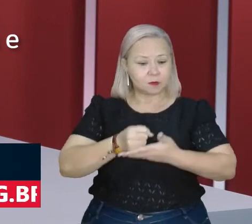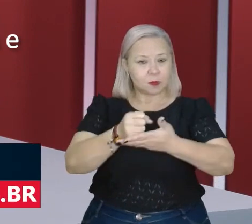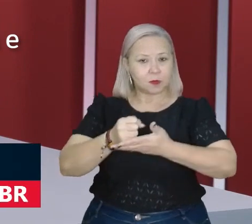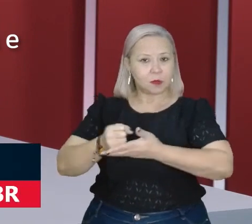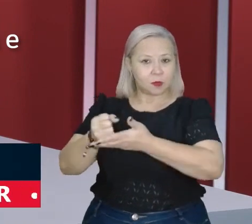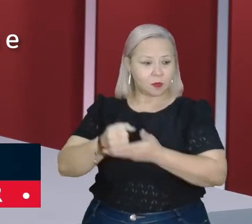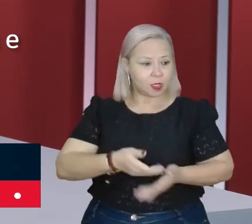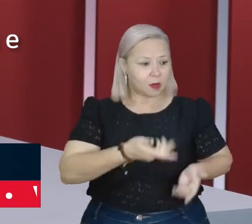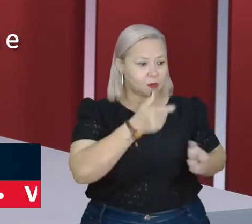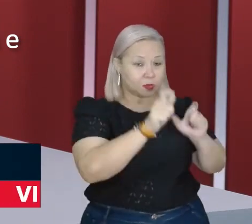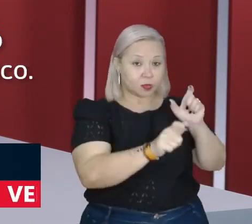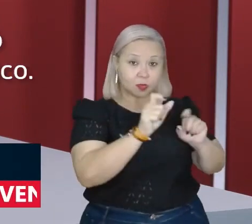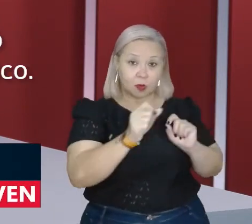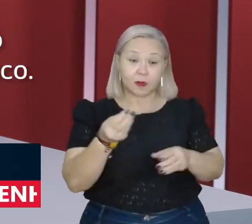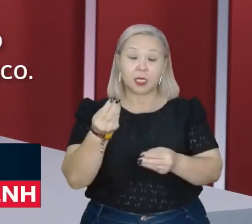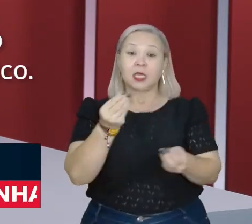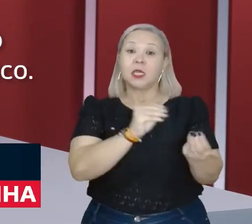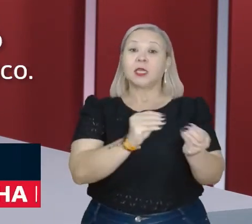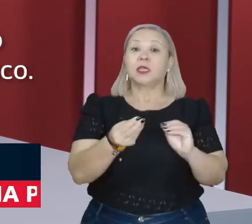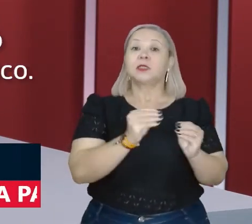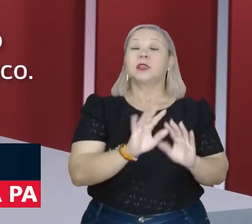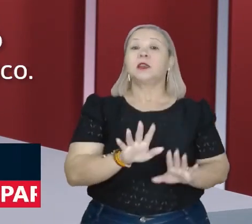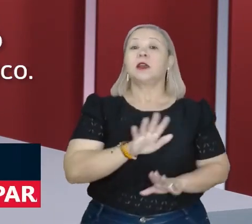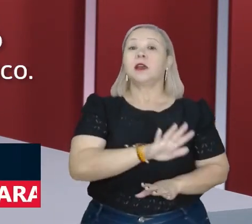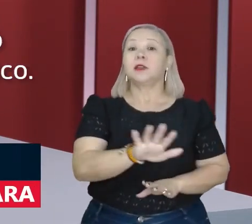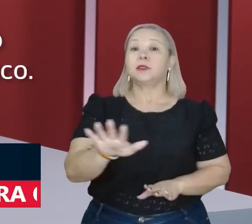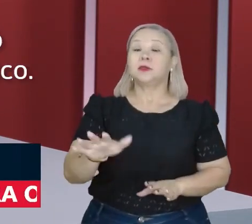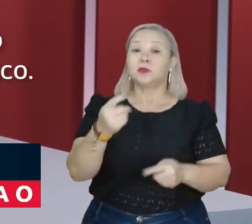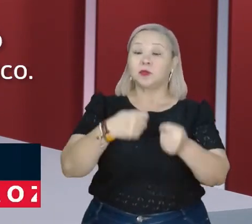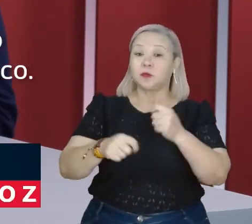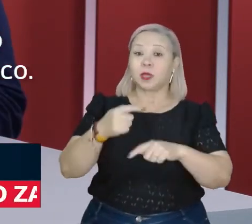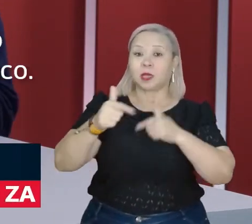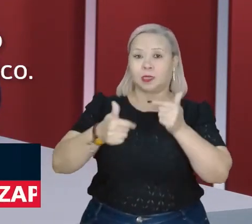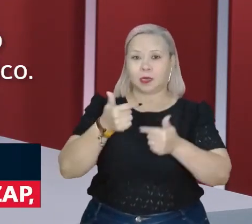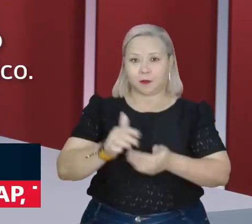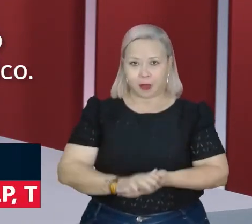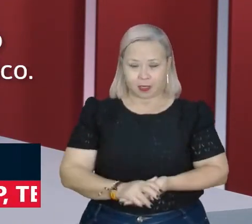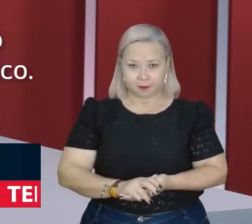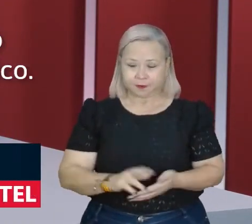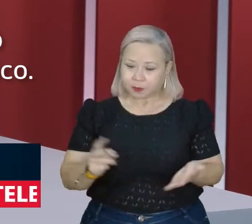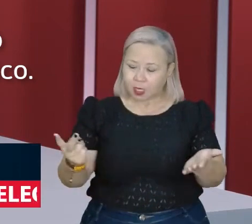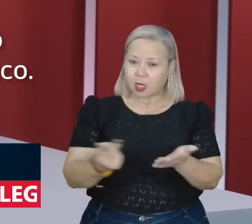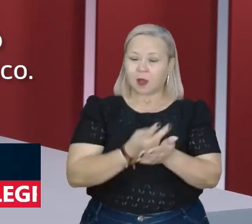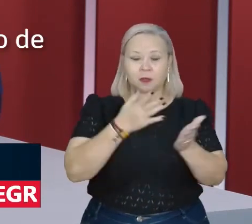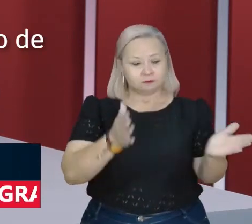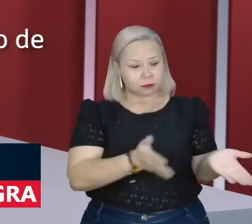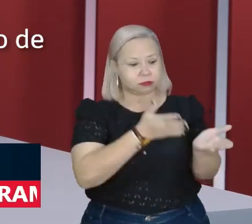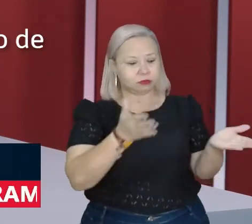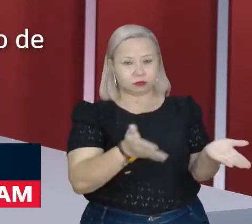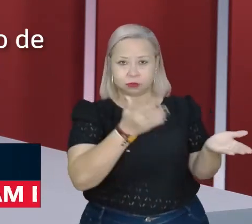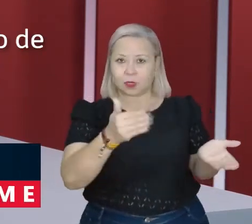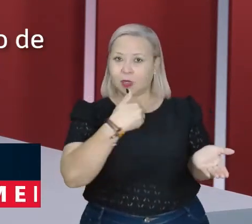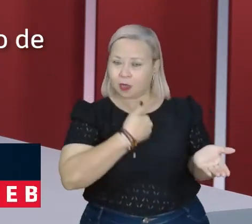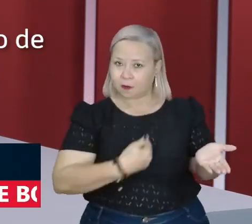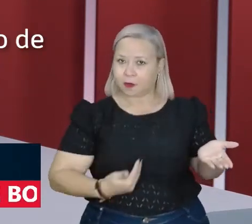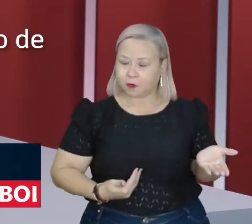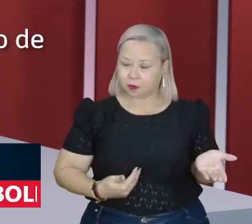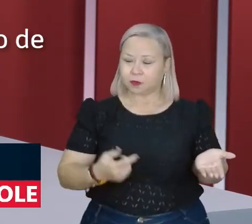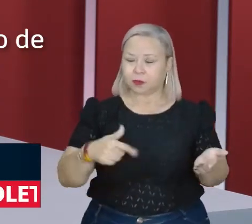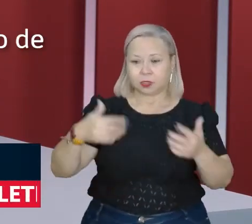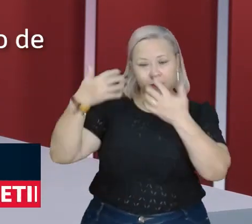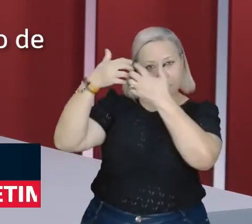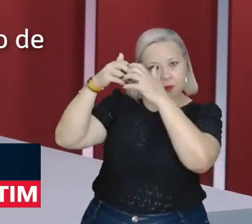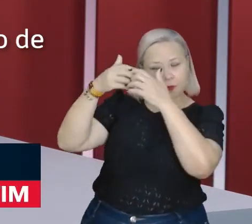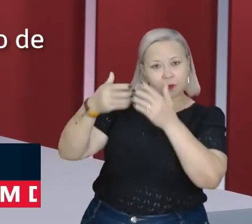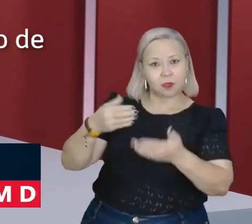e colocar eles no mercado de trabalho. E a gente acredita de verdade que isso só vai se dar a partir do impulsionamento público. A gente também está refletindo o lançamento